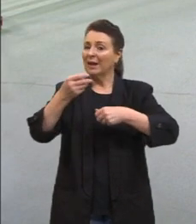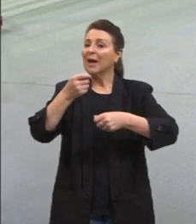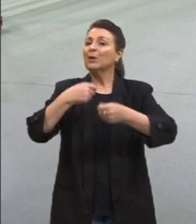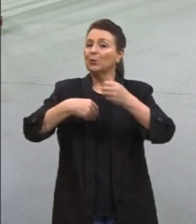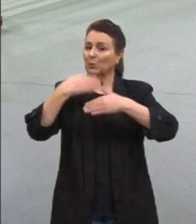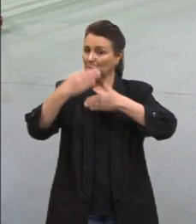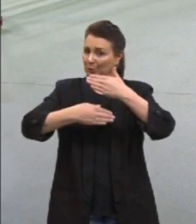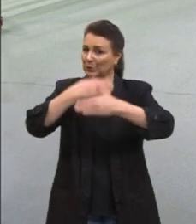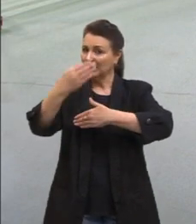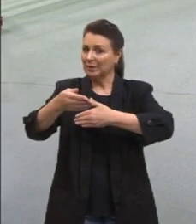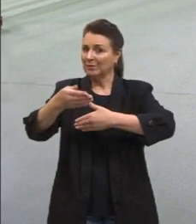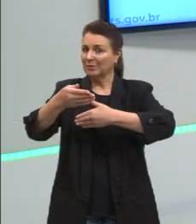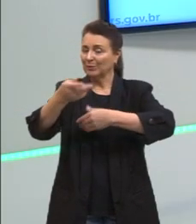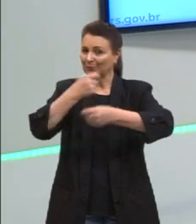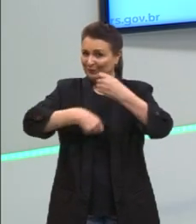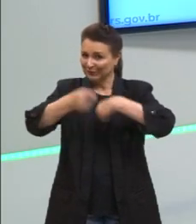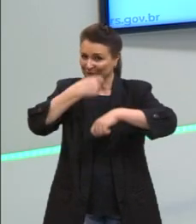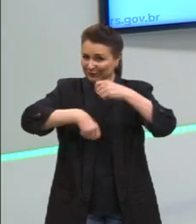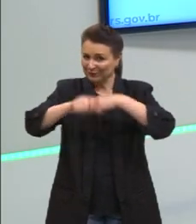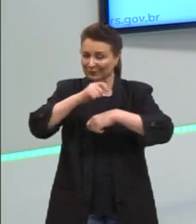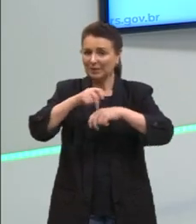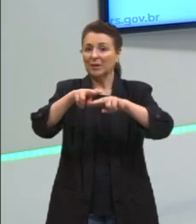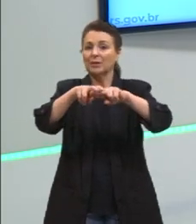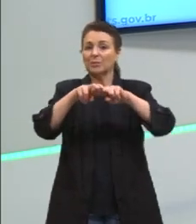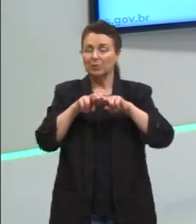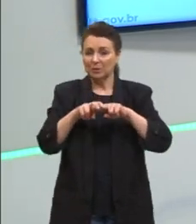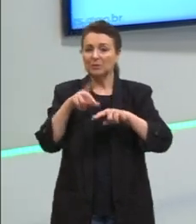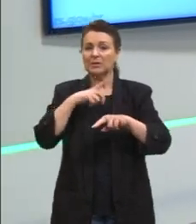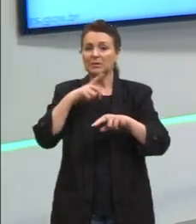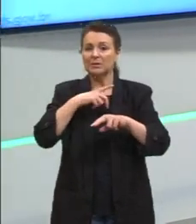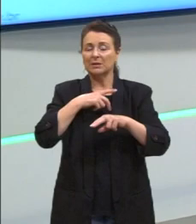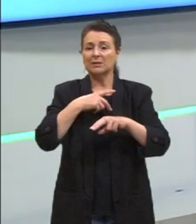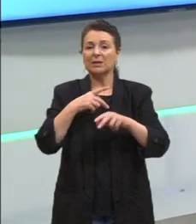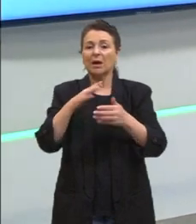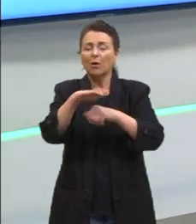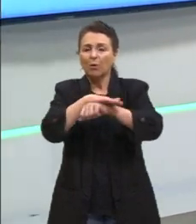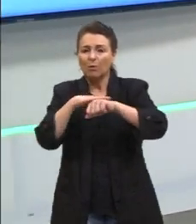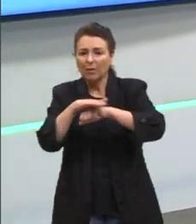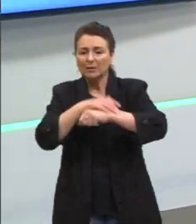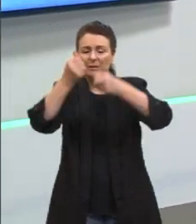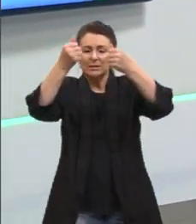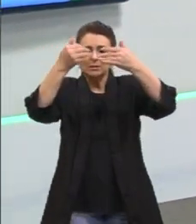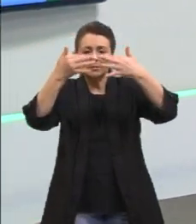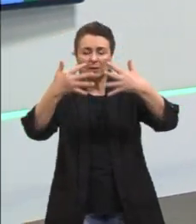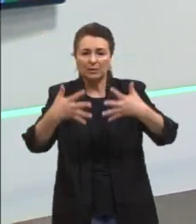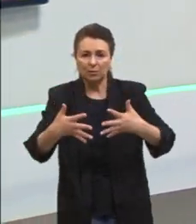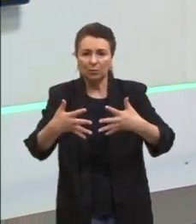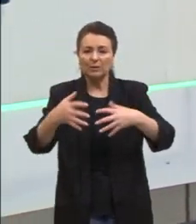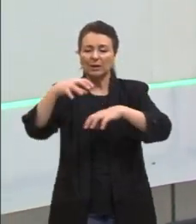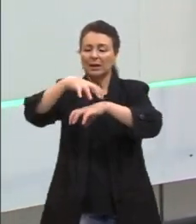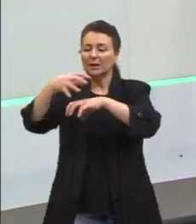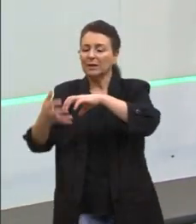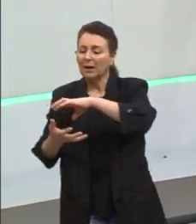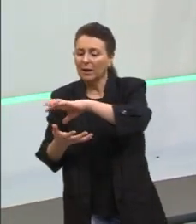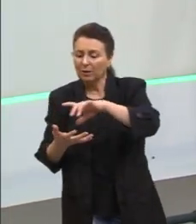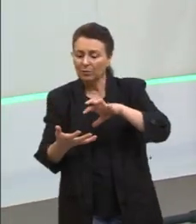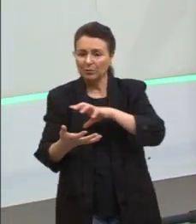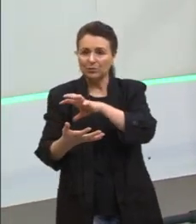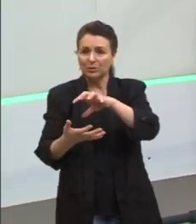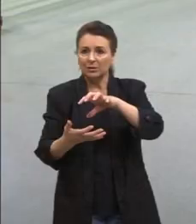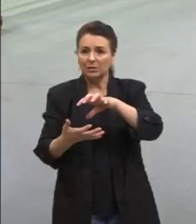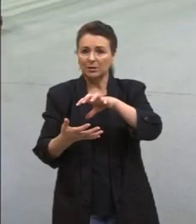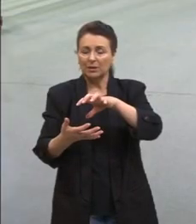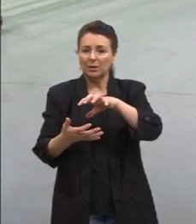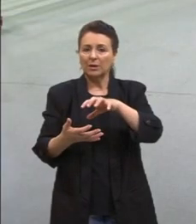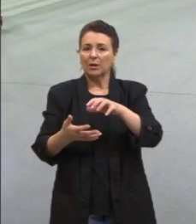a modernização traz um grande perigo Ecológico dentro dessa área aí no Brasil por exemplo